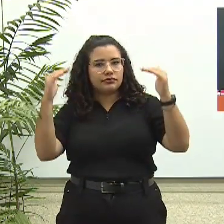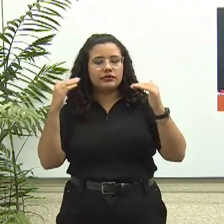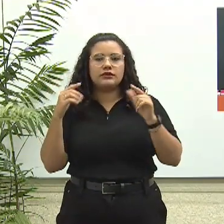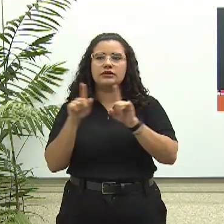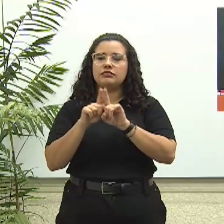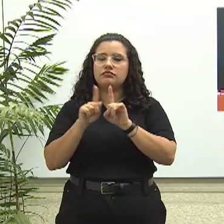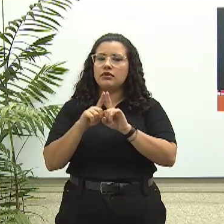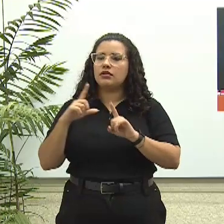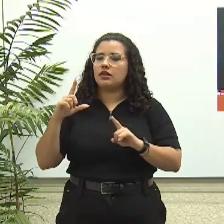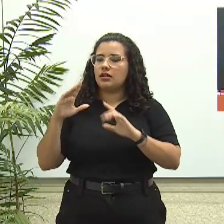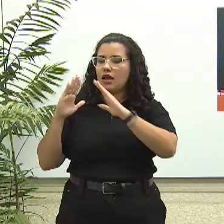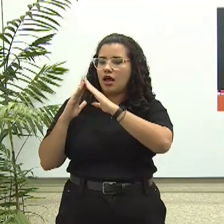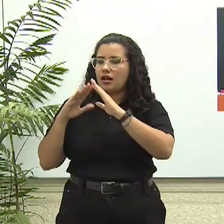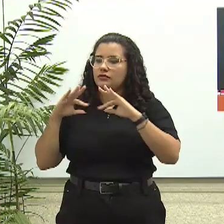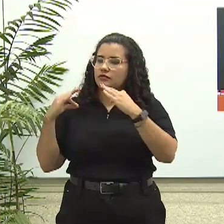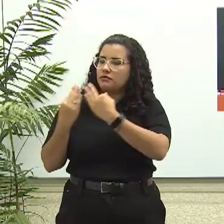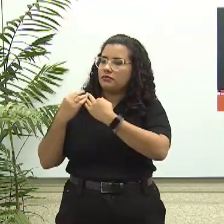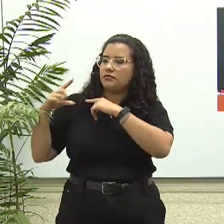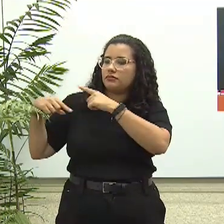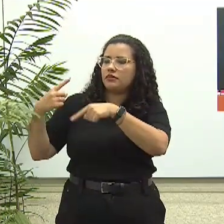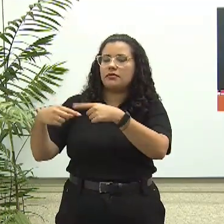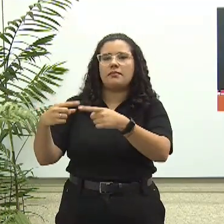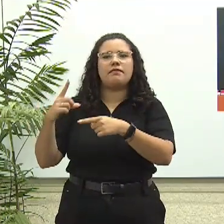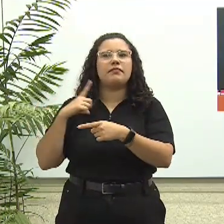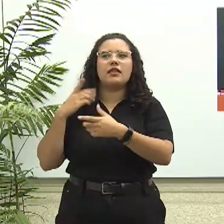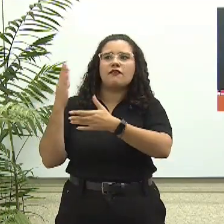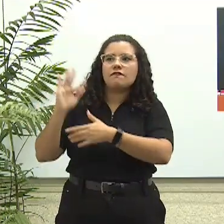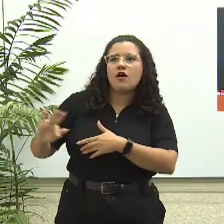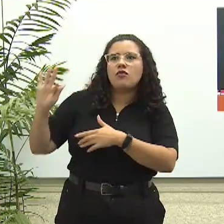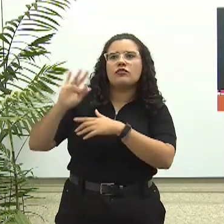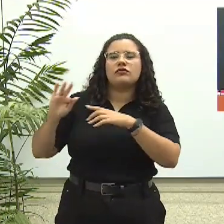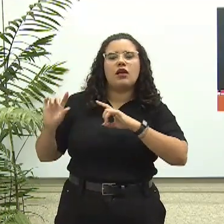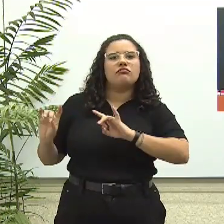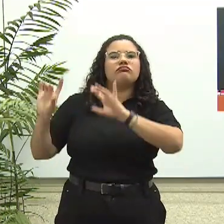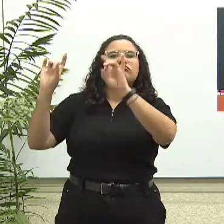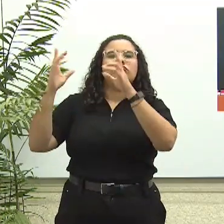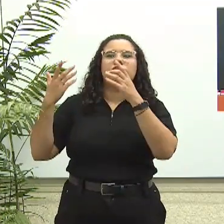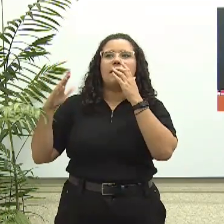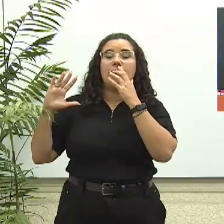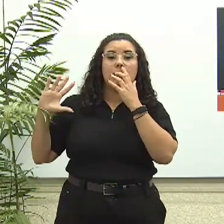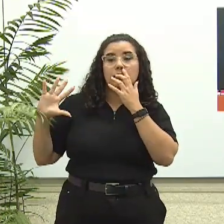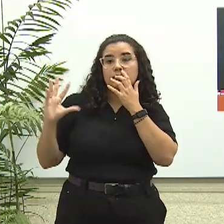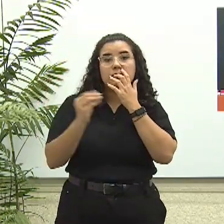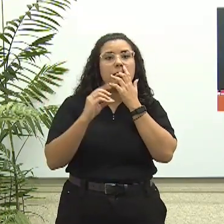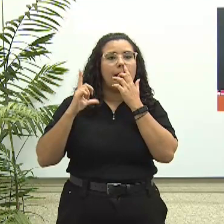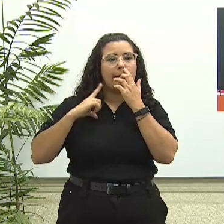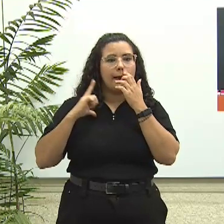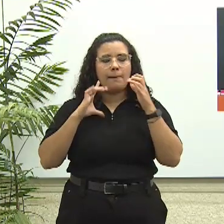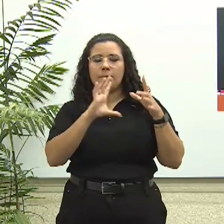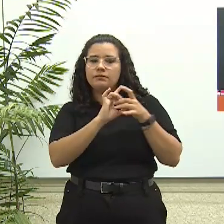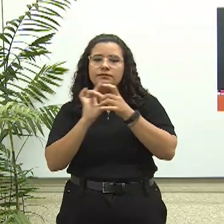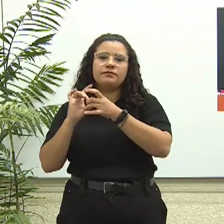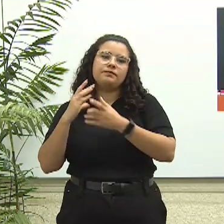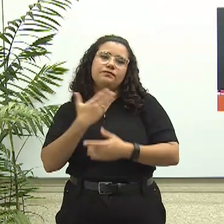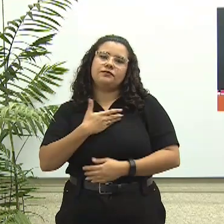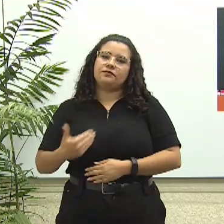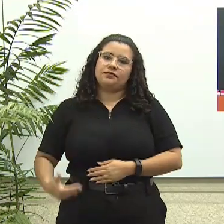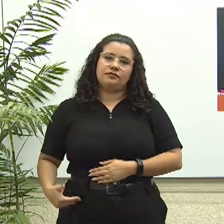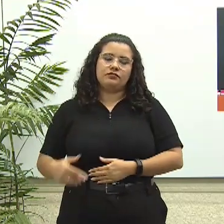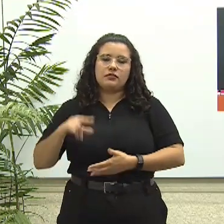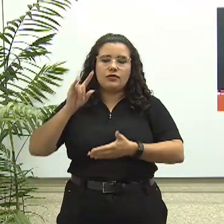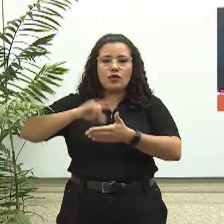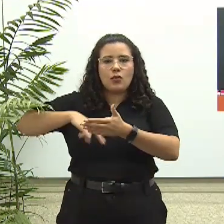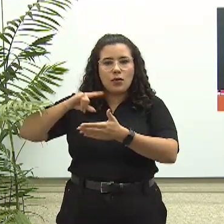hierarquia todos sair ou de berkley ou de Harvard ou de e todos ligados a alguma coisa governamental né os os